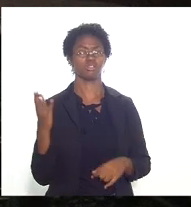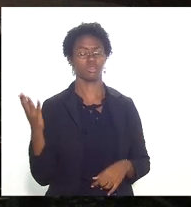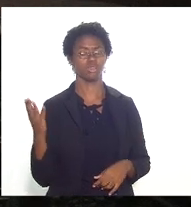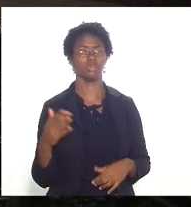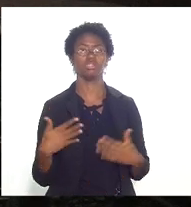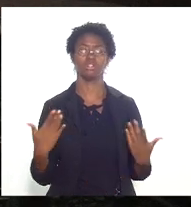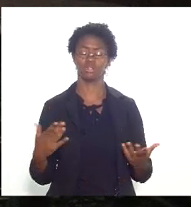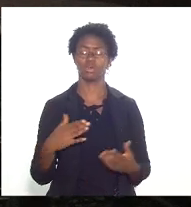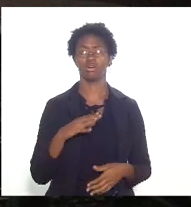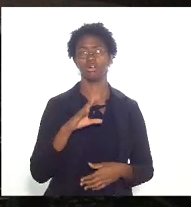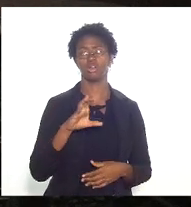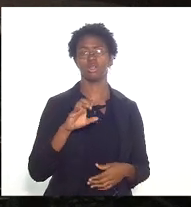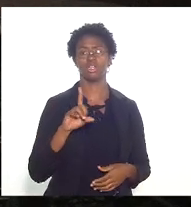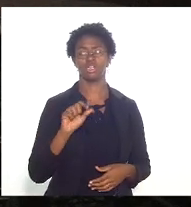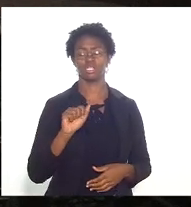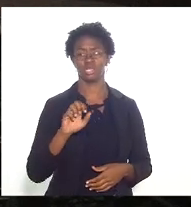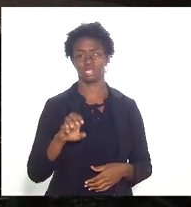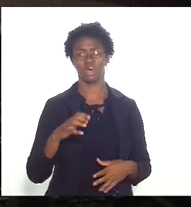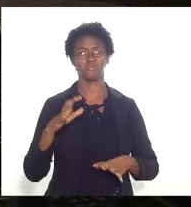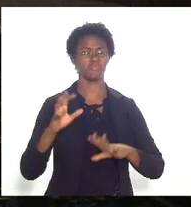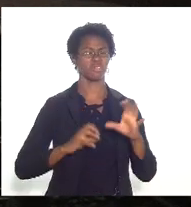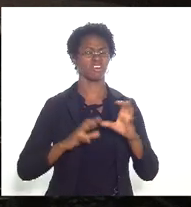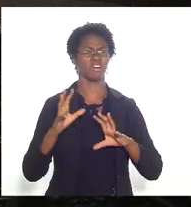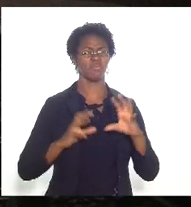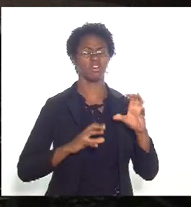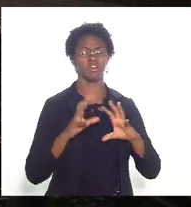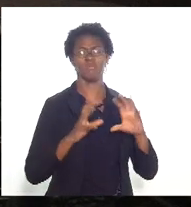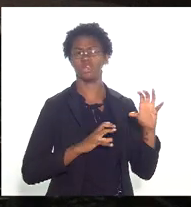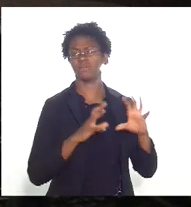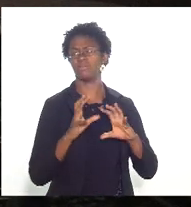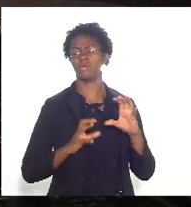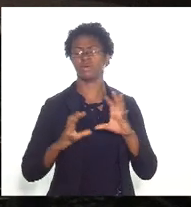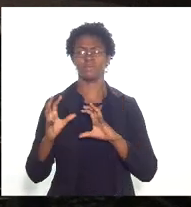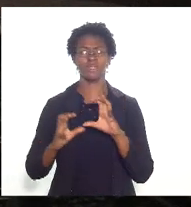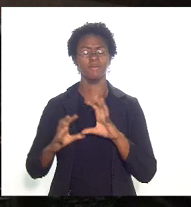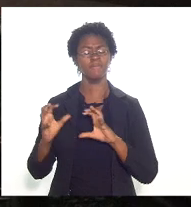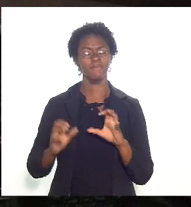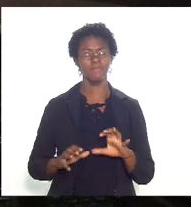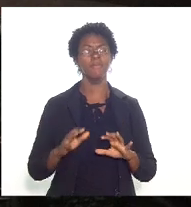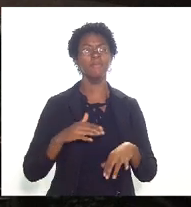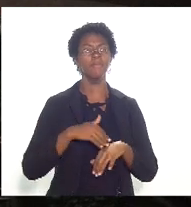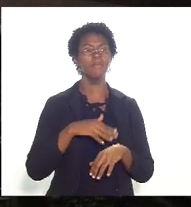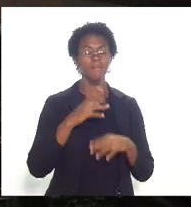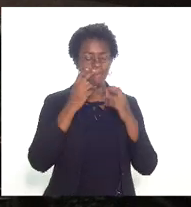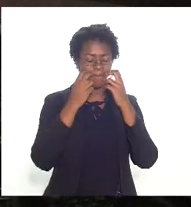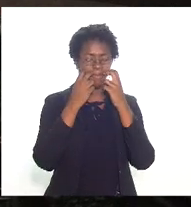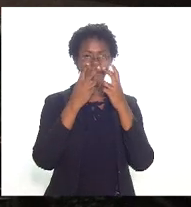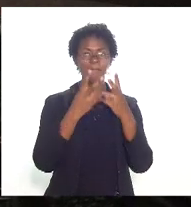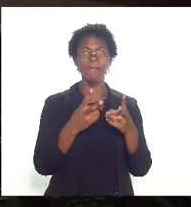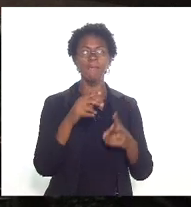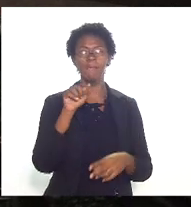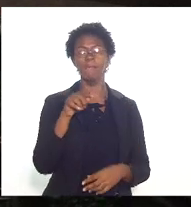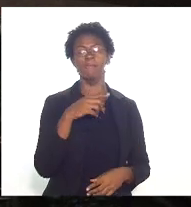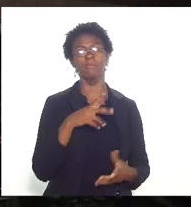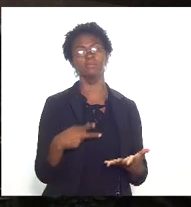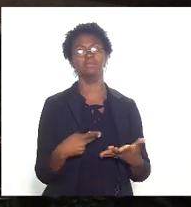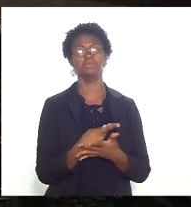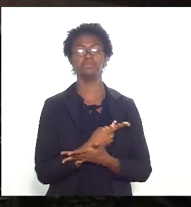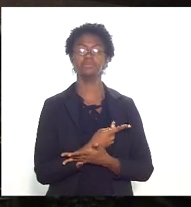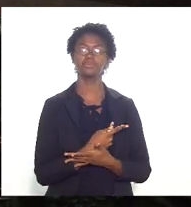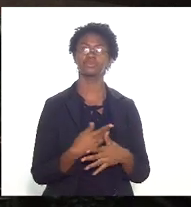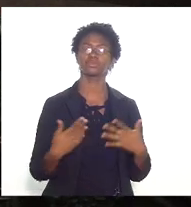a Cedae por tantas e tantas brigas é mais ainda está vendo isso acontecer a